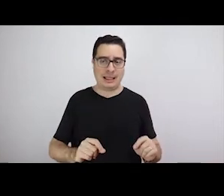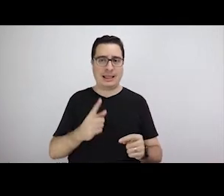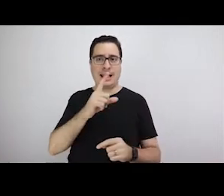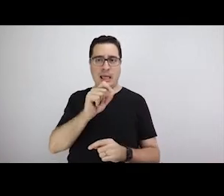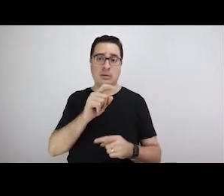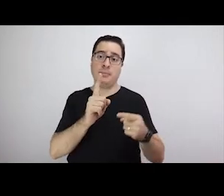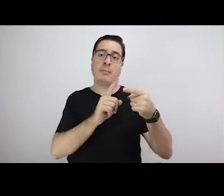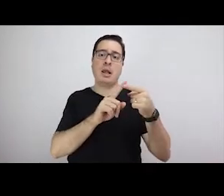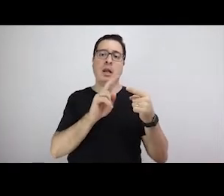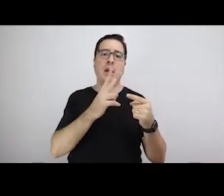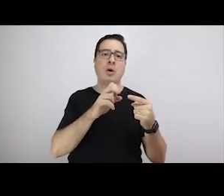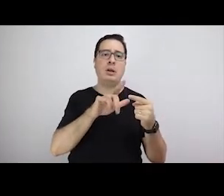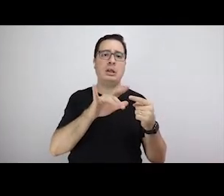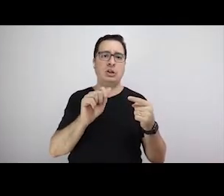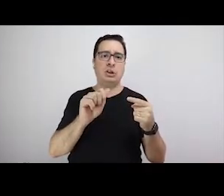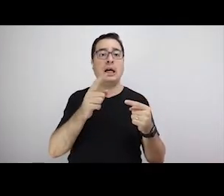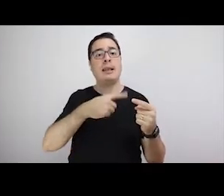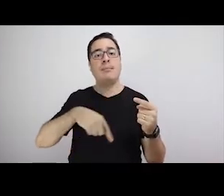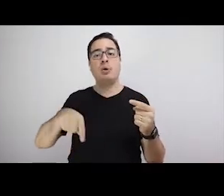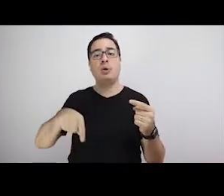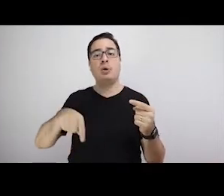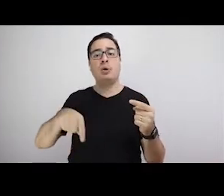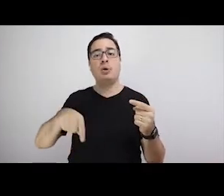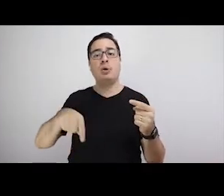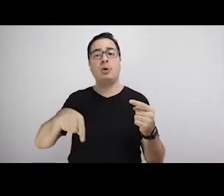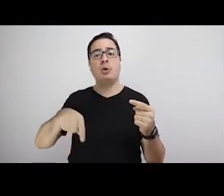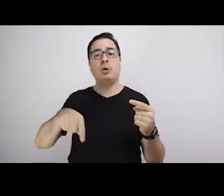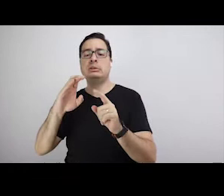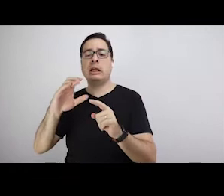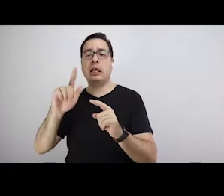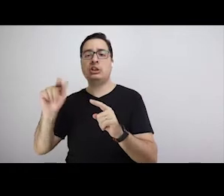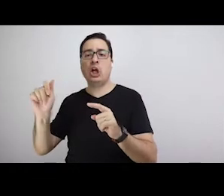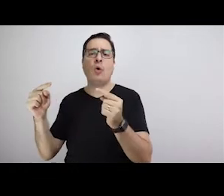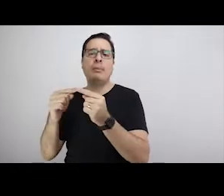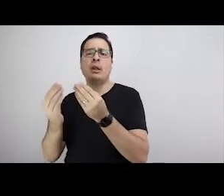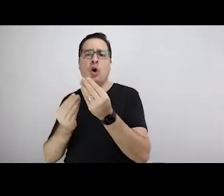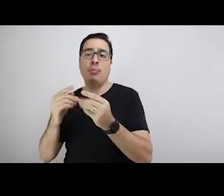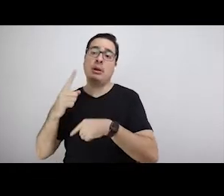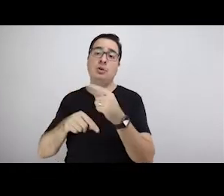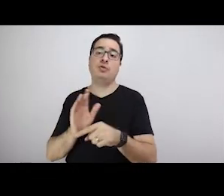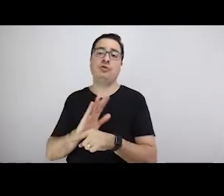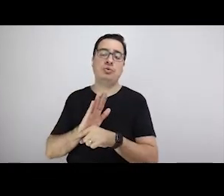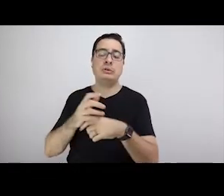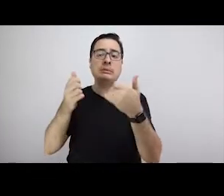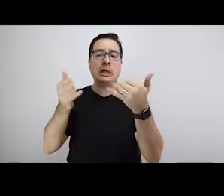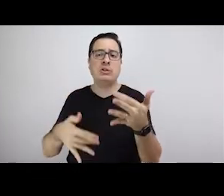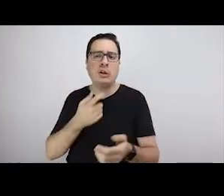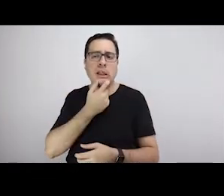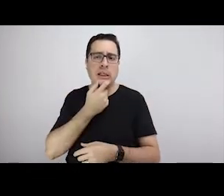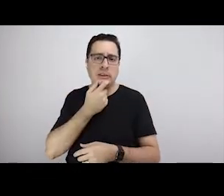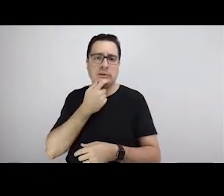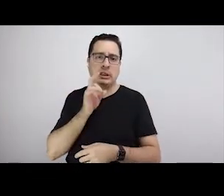heurística, depois essa correlação com a WCAG e um vídeo explicativo em inglês sobre essas